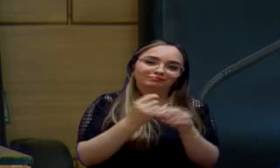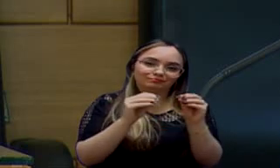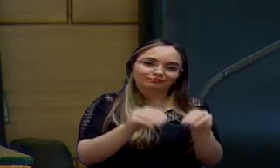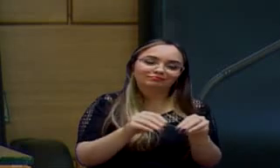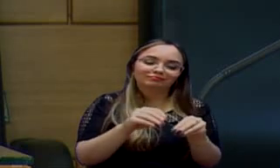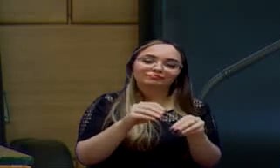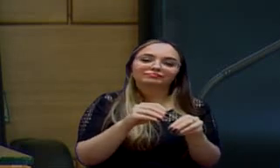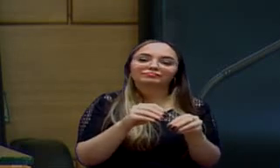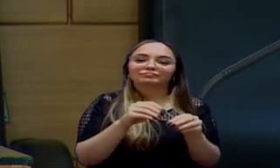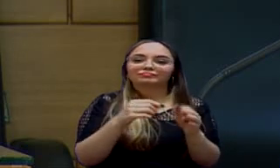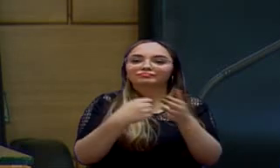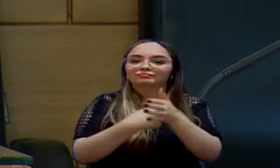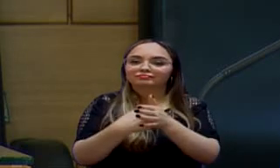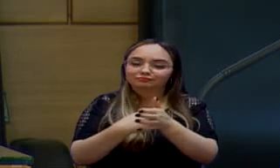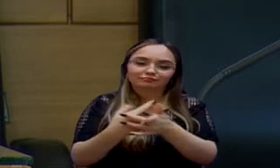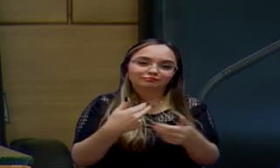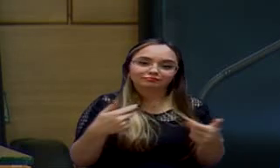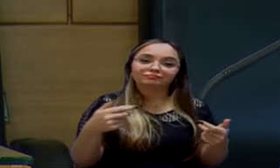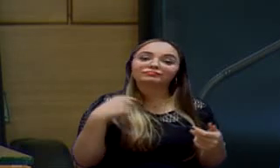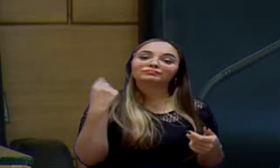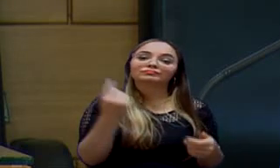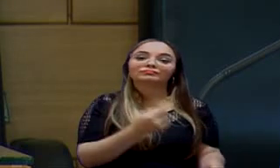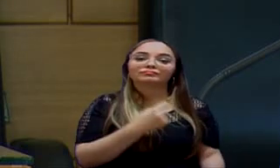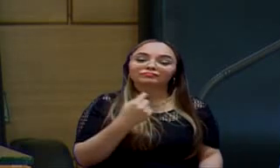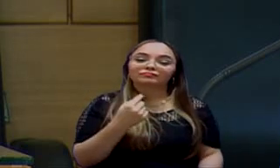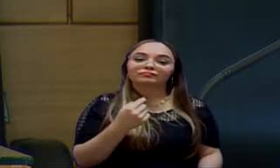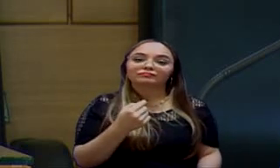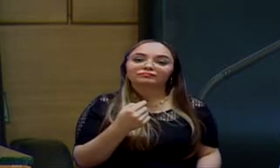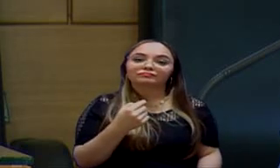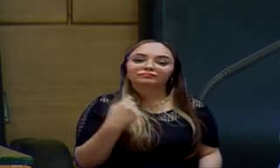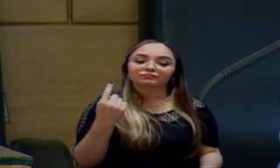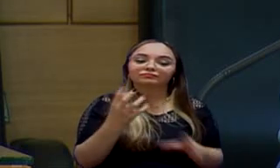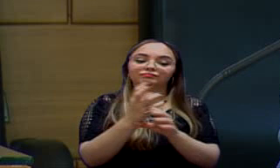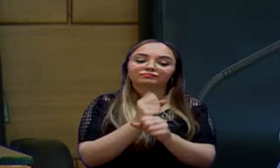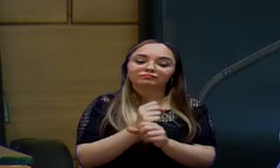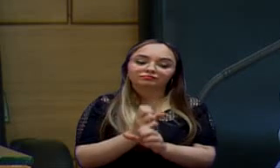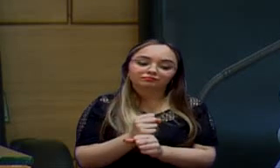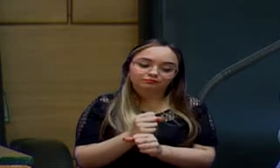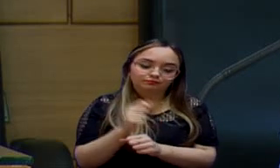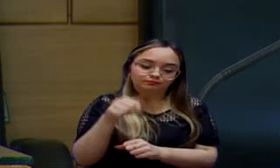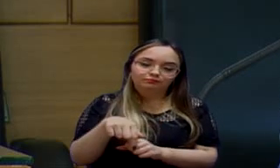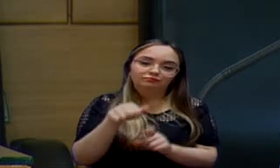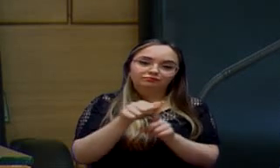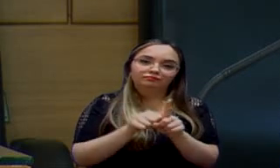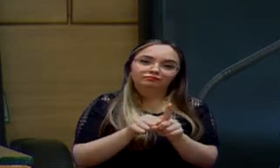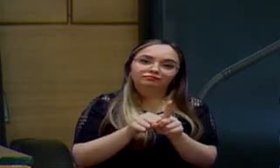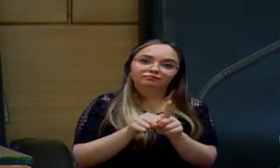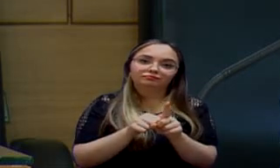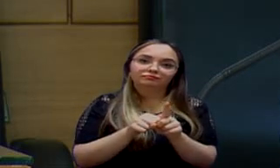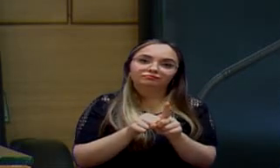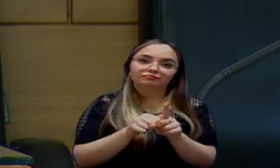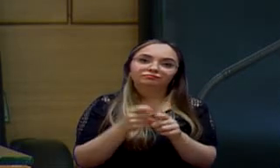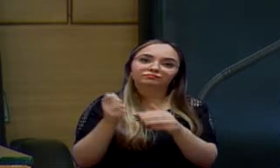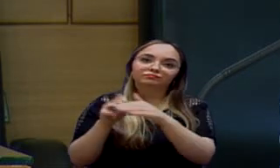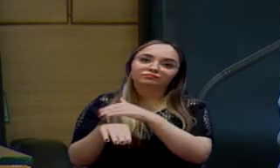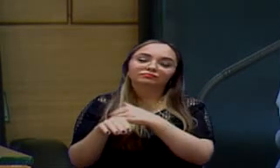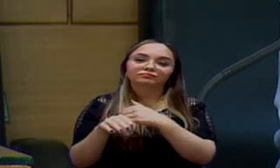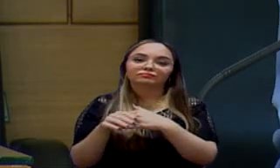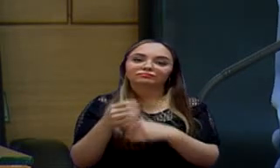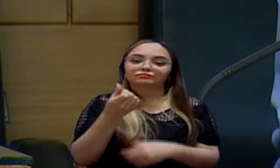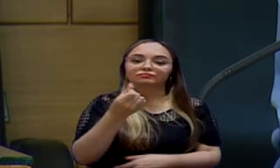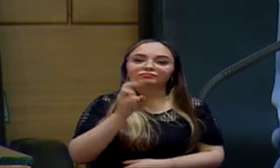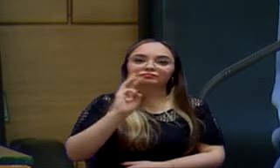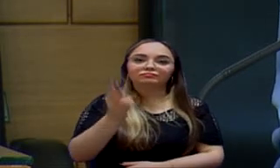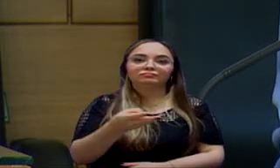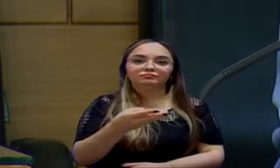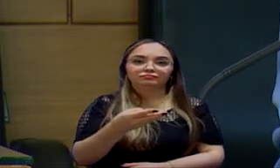nosso Nossa contabilidade fecha esse mês com fundo de reserva e Recuperação de